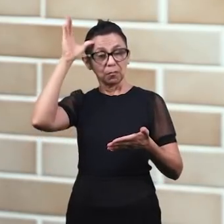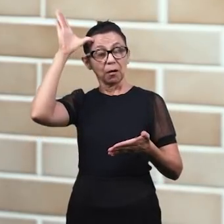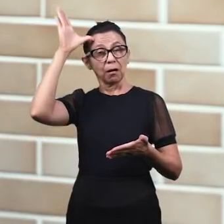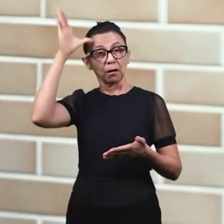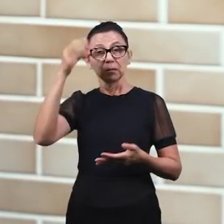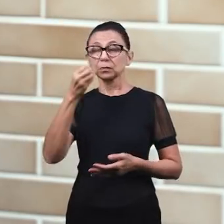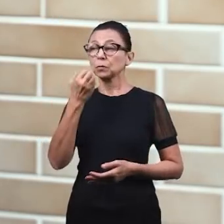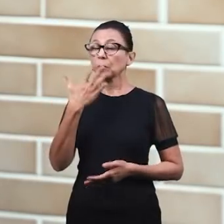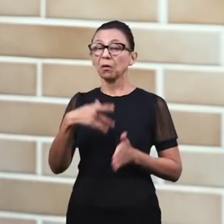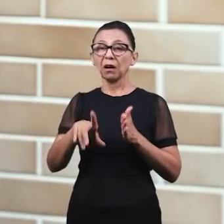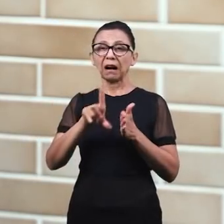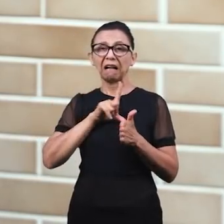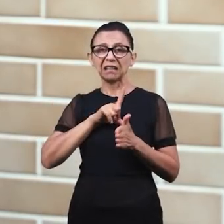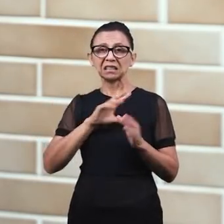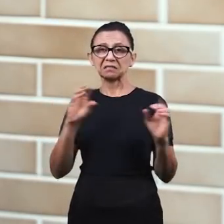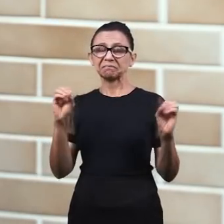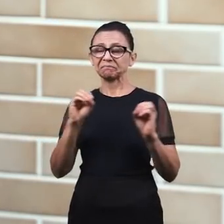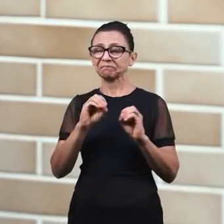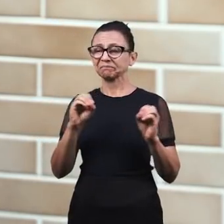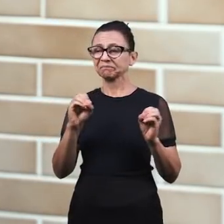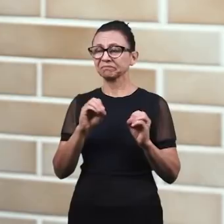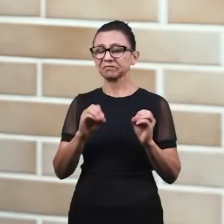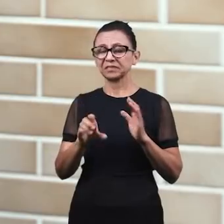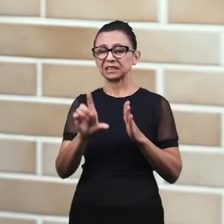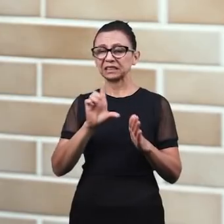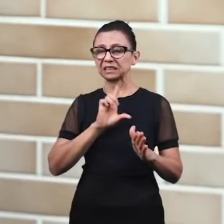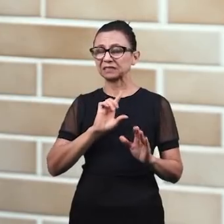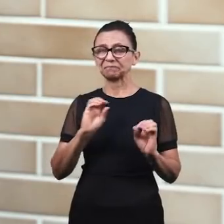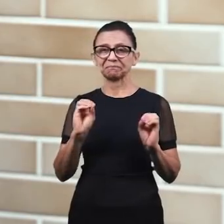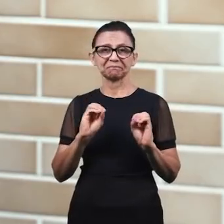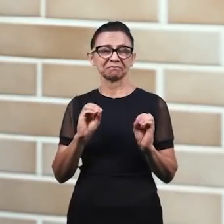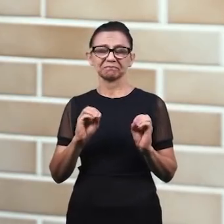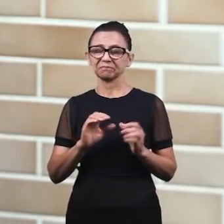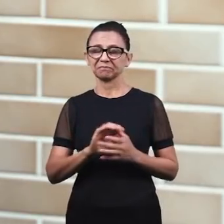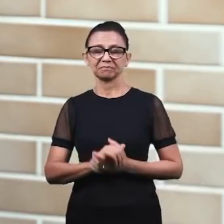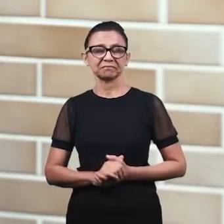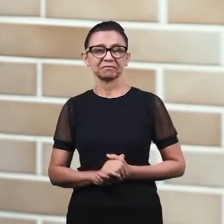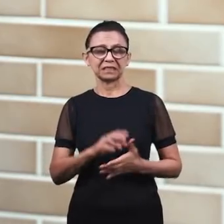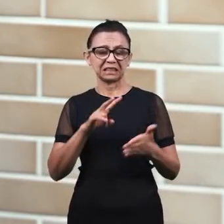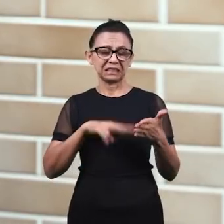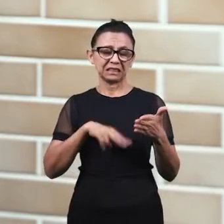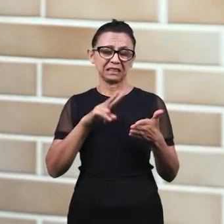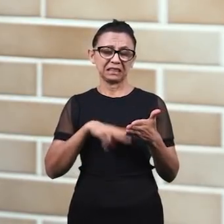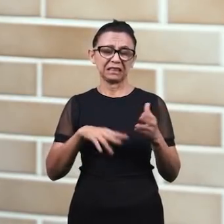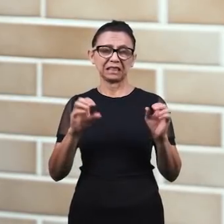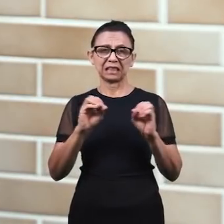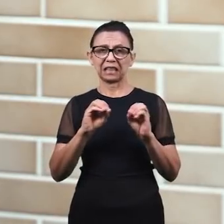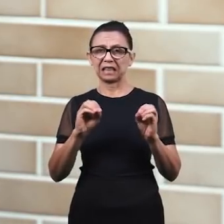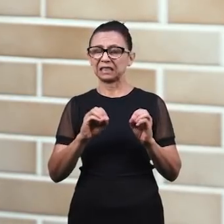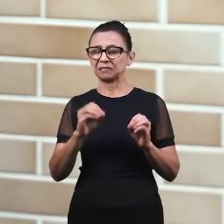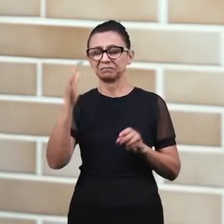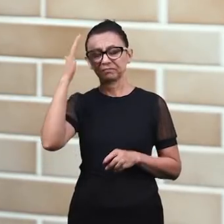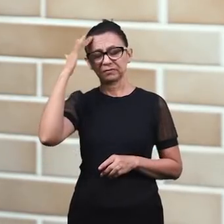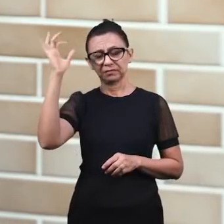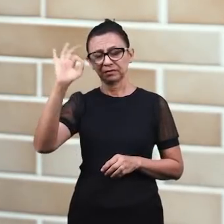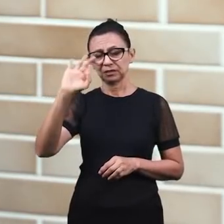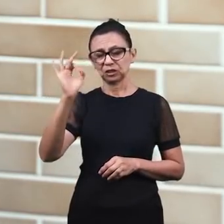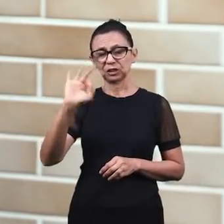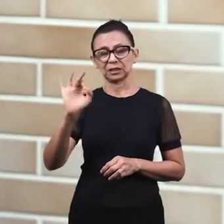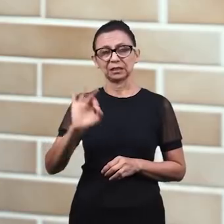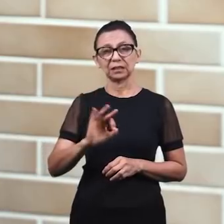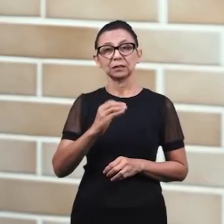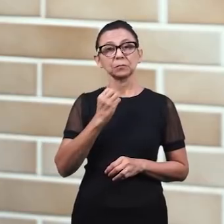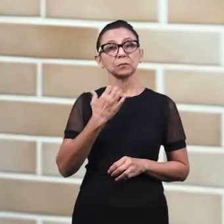eu começo a entender a Bíblia de uma maneira como nunca tinha entendido antes. Isso é um testemunho notável do efeito da